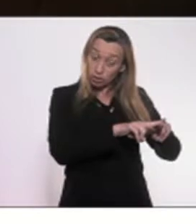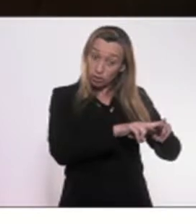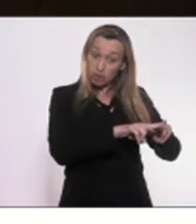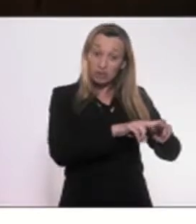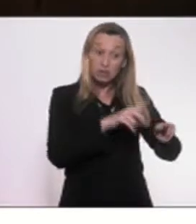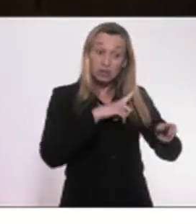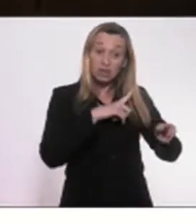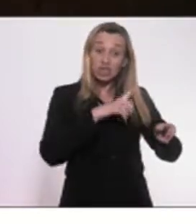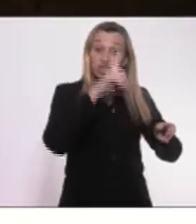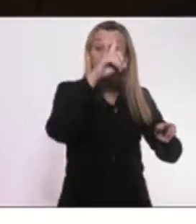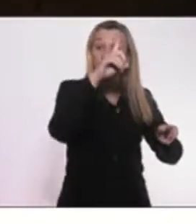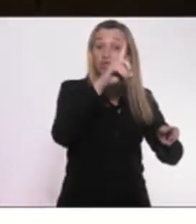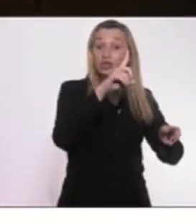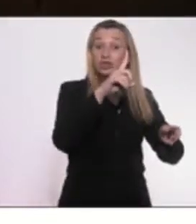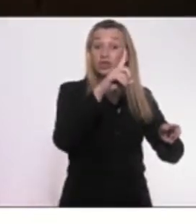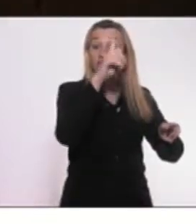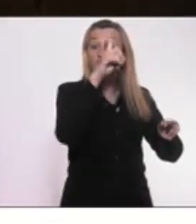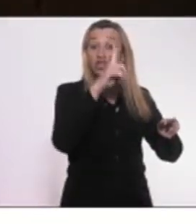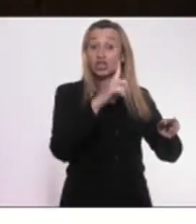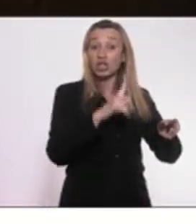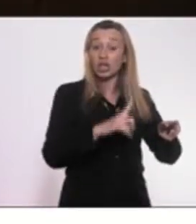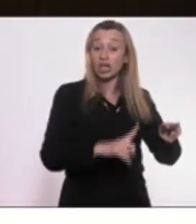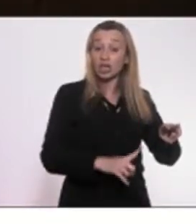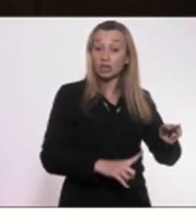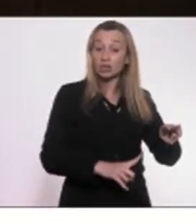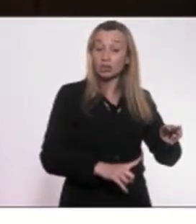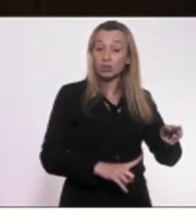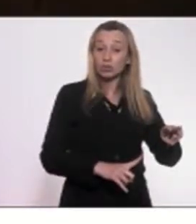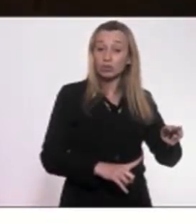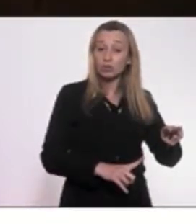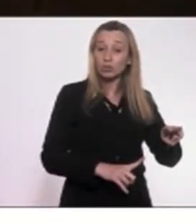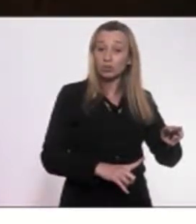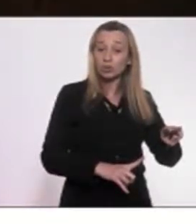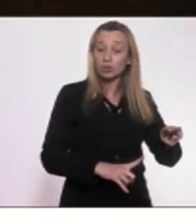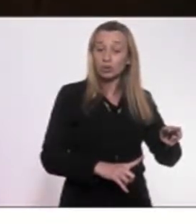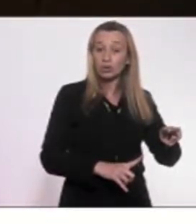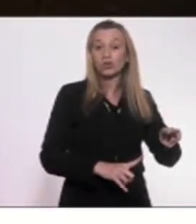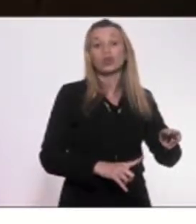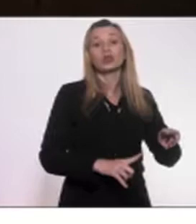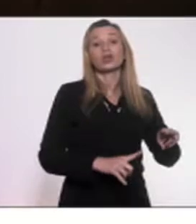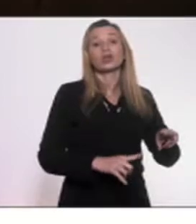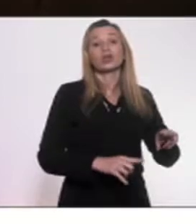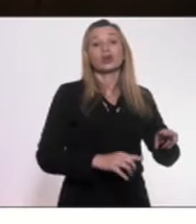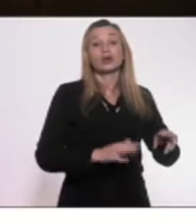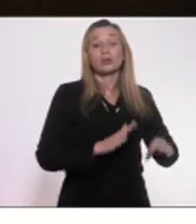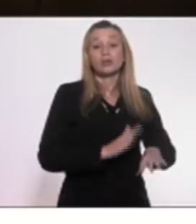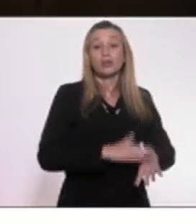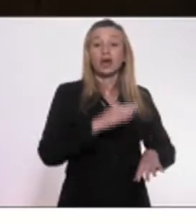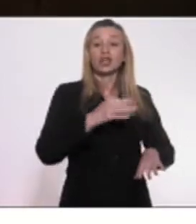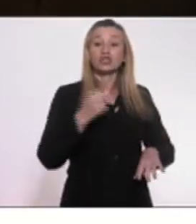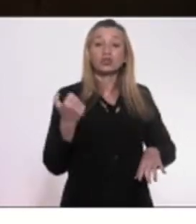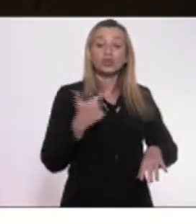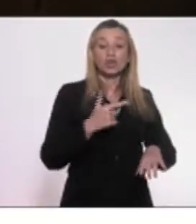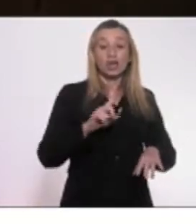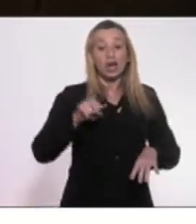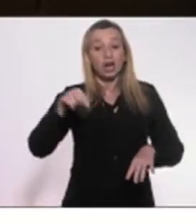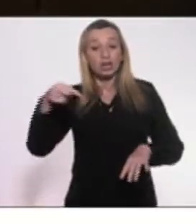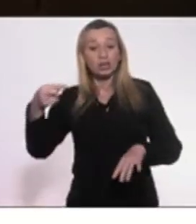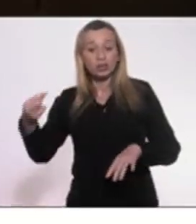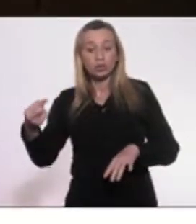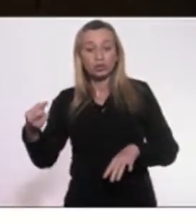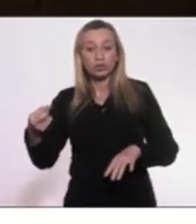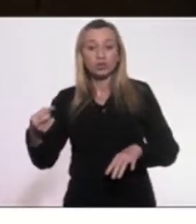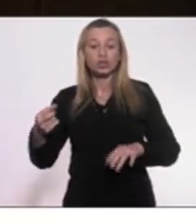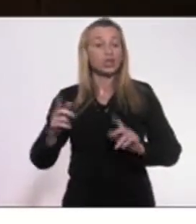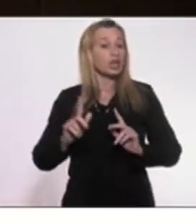ou privilégios em detrimento daqueles que muitas vezes estão nas mesmas condições de violação de